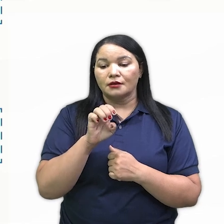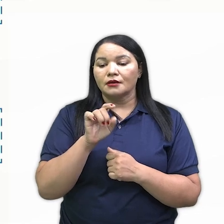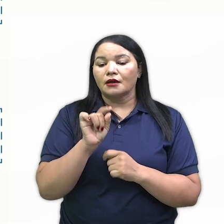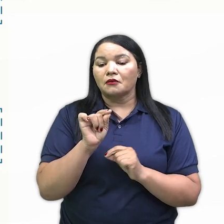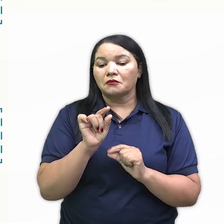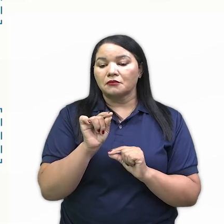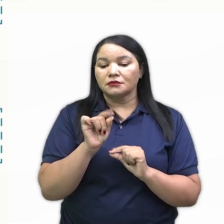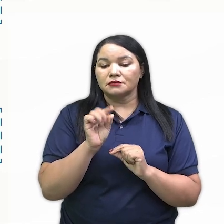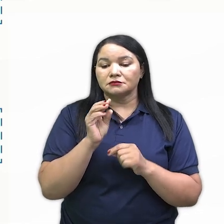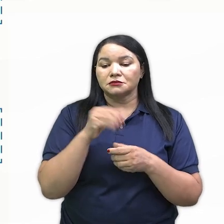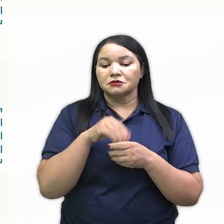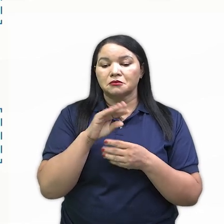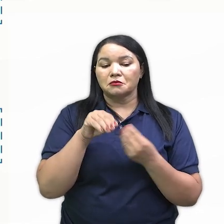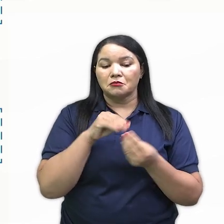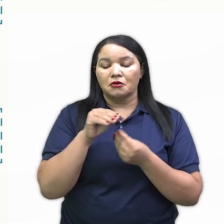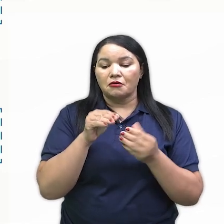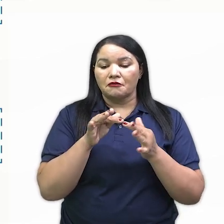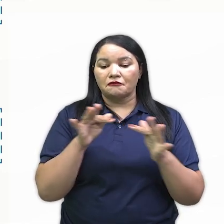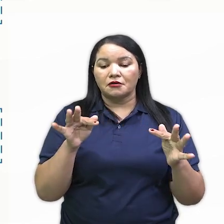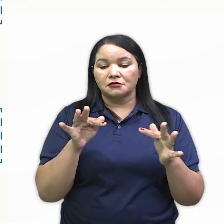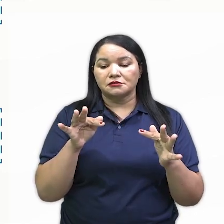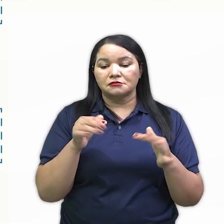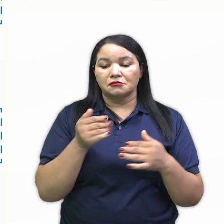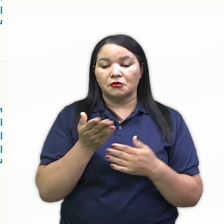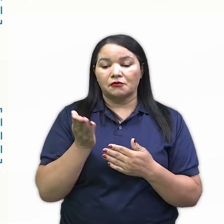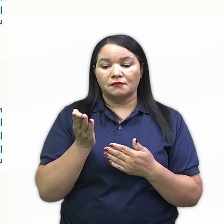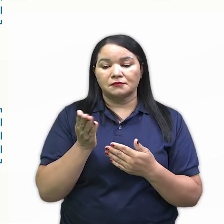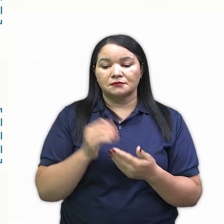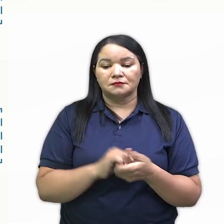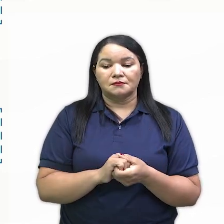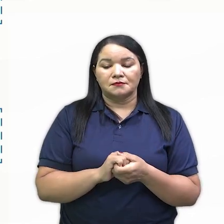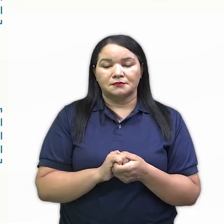dessas palavras? Were.